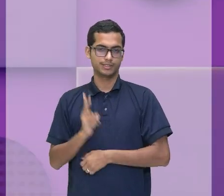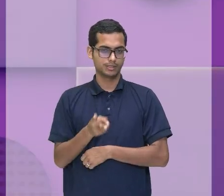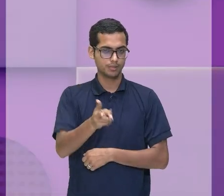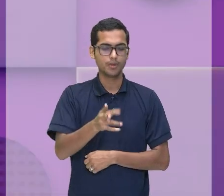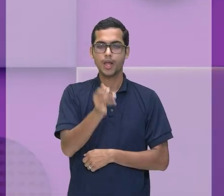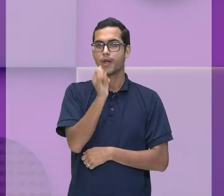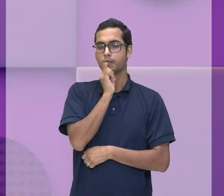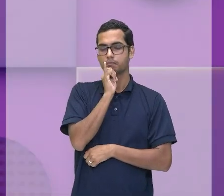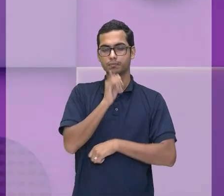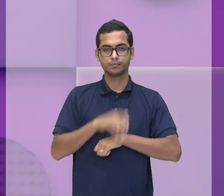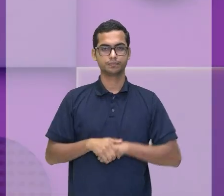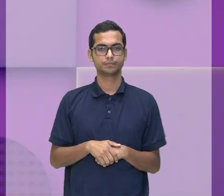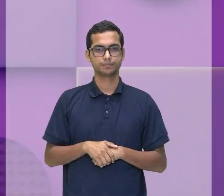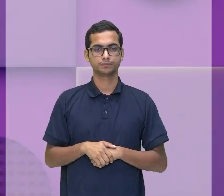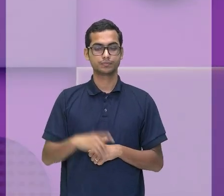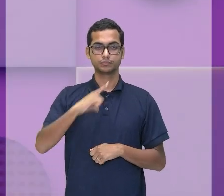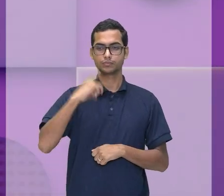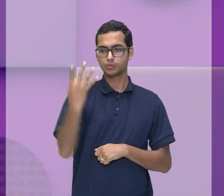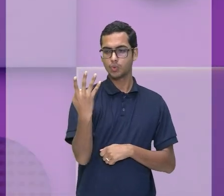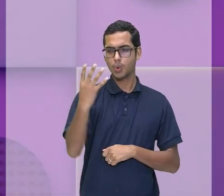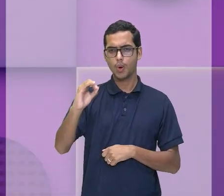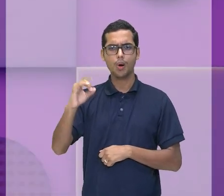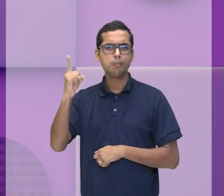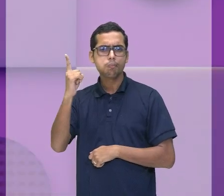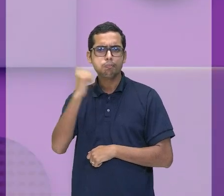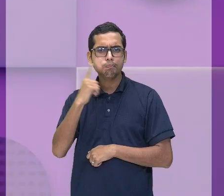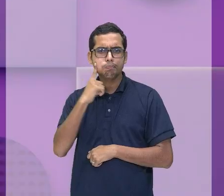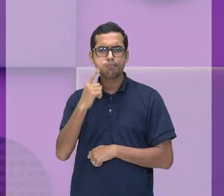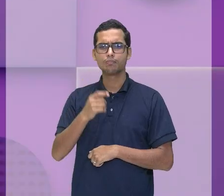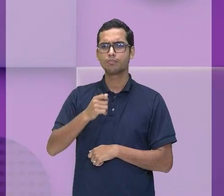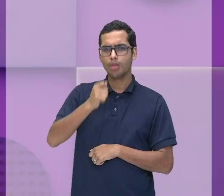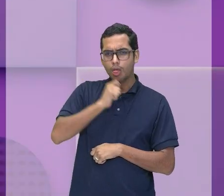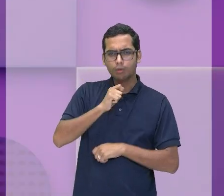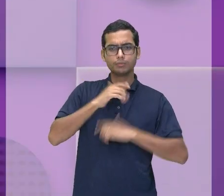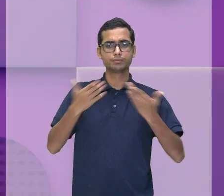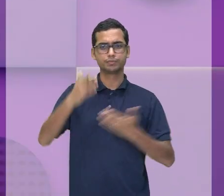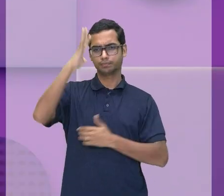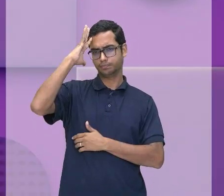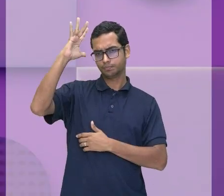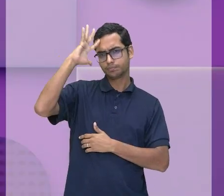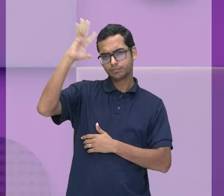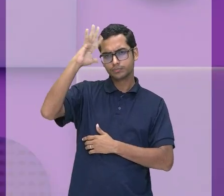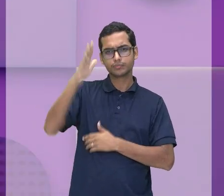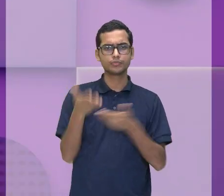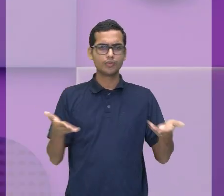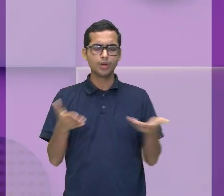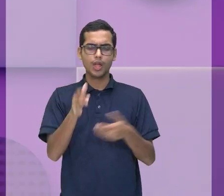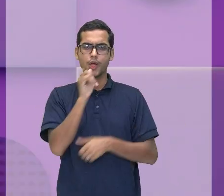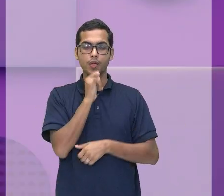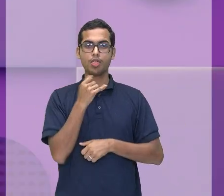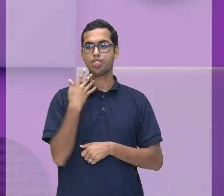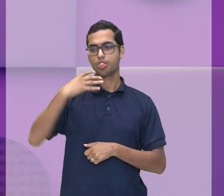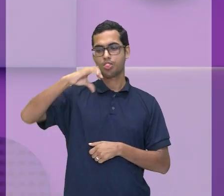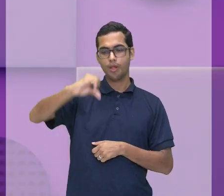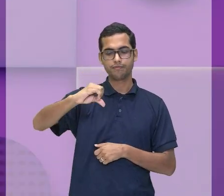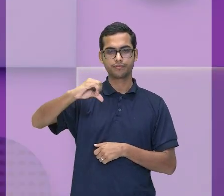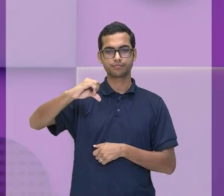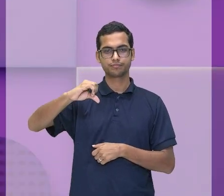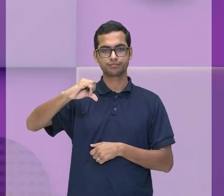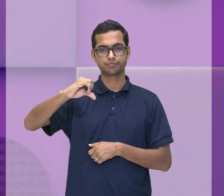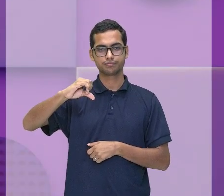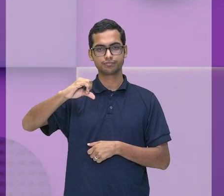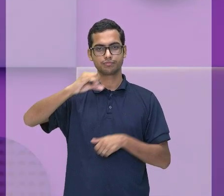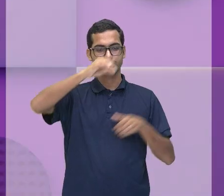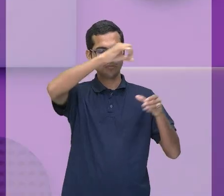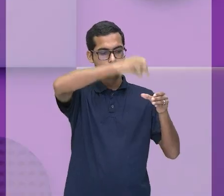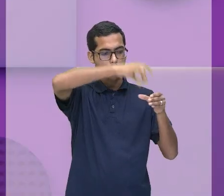imagina que eu tenho meus 40 pirulitos. Mas imaginem agora que eu quero fazer pacotinhos de 9 pirulitos, tá bom?